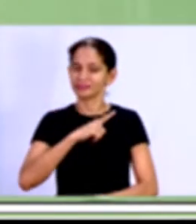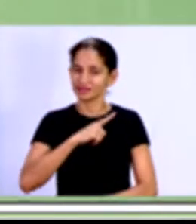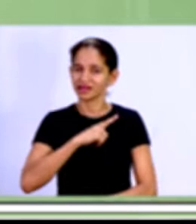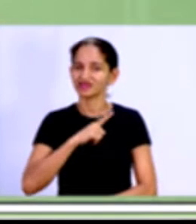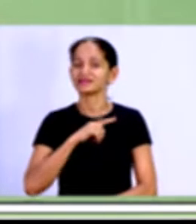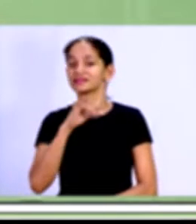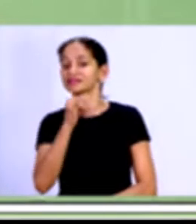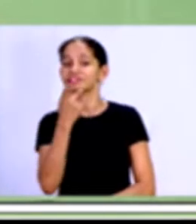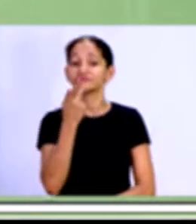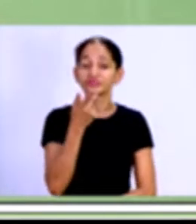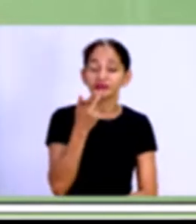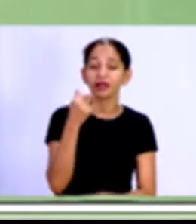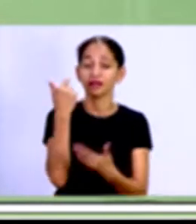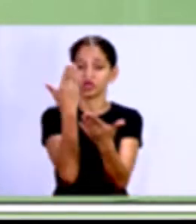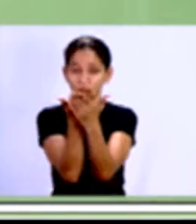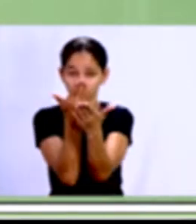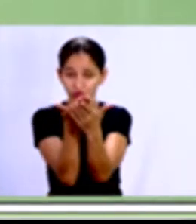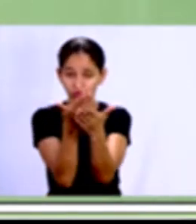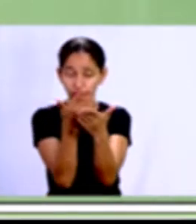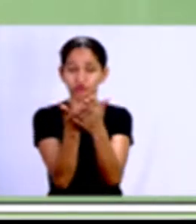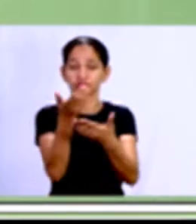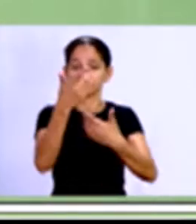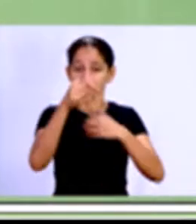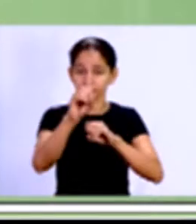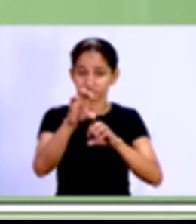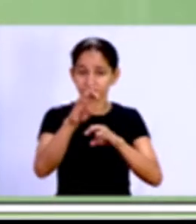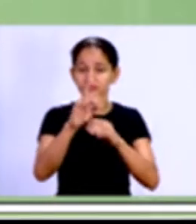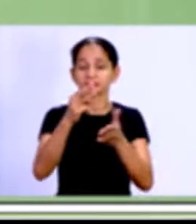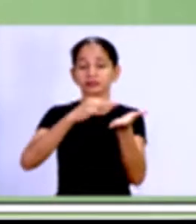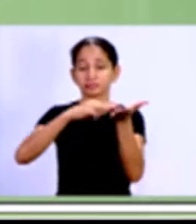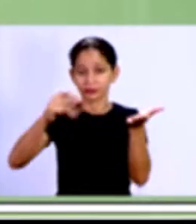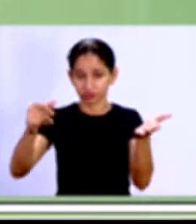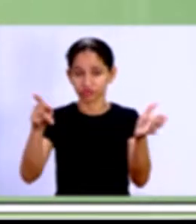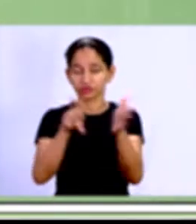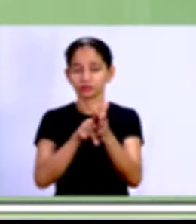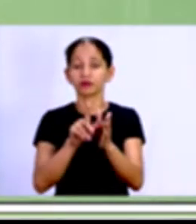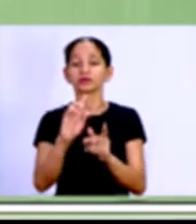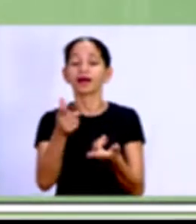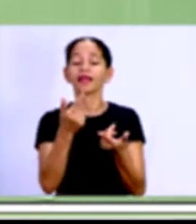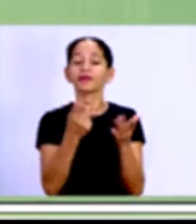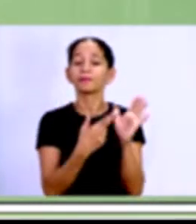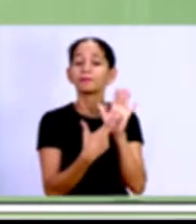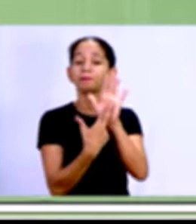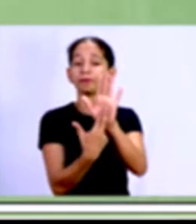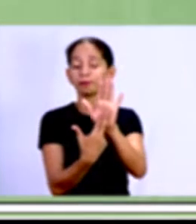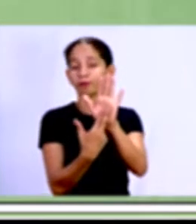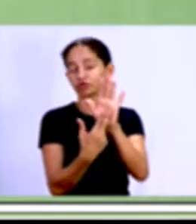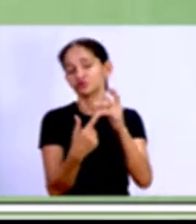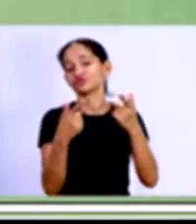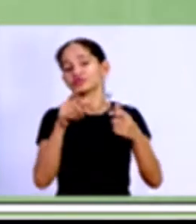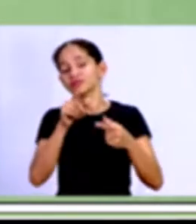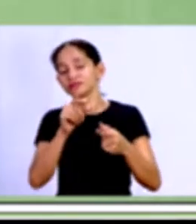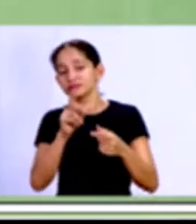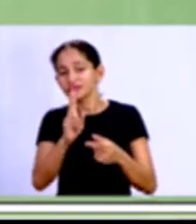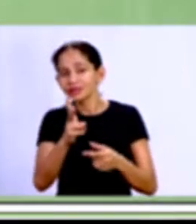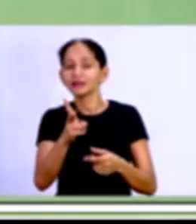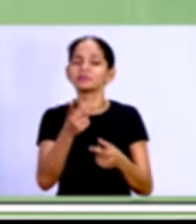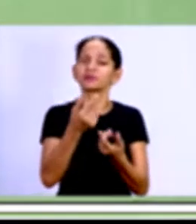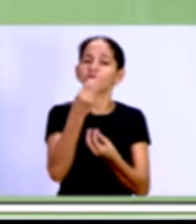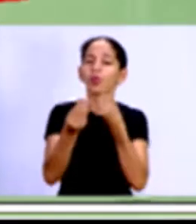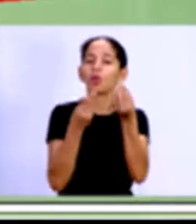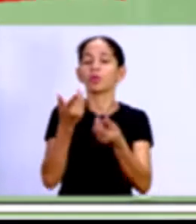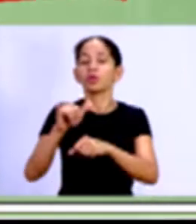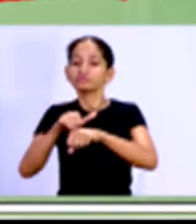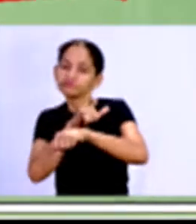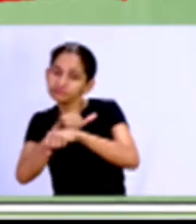nos referimos aos estudos, a metodologia representa os processos, as